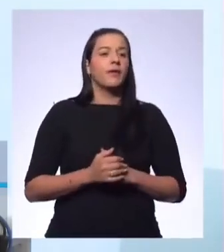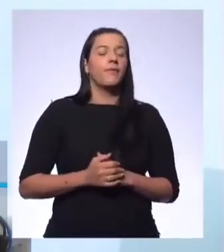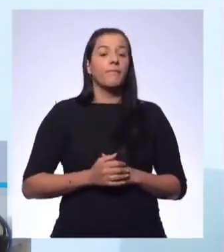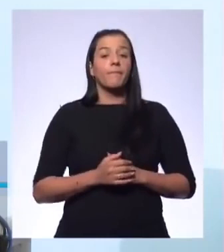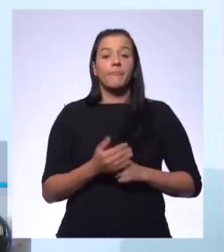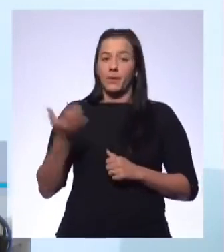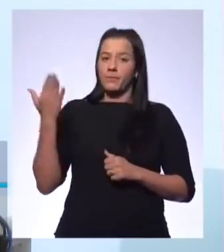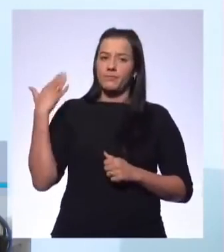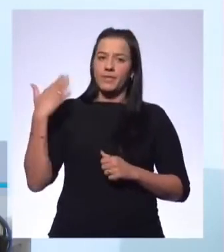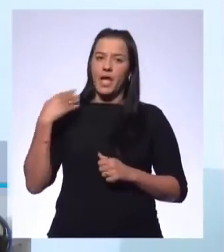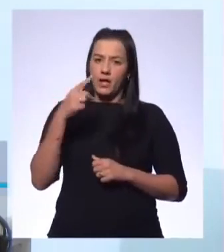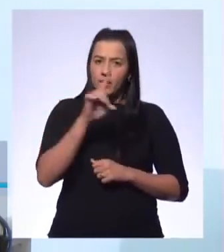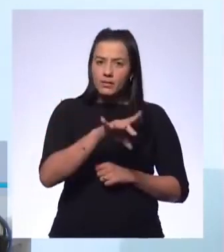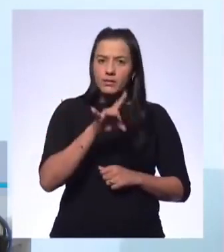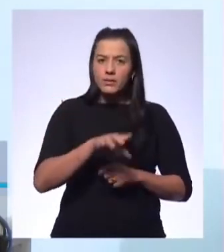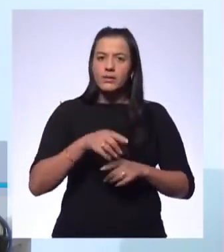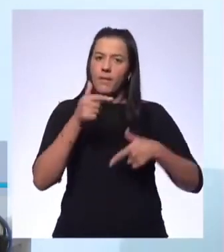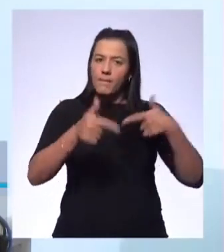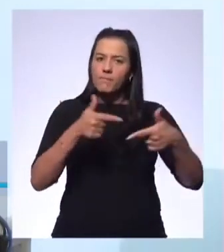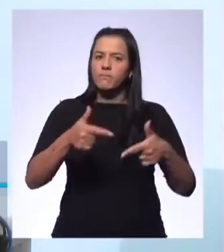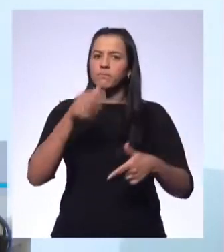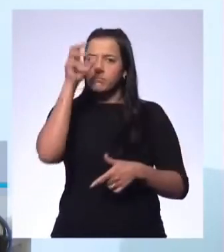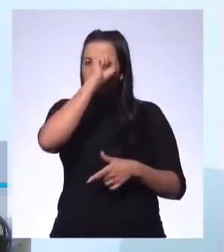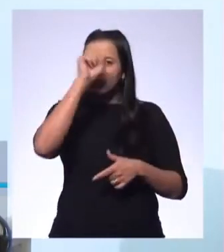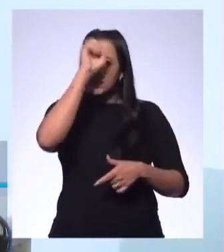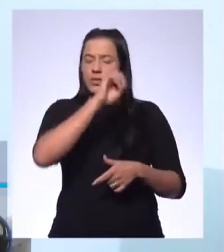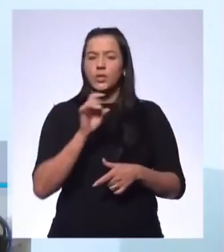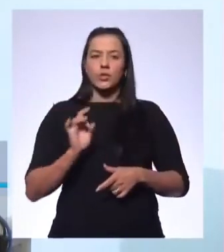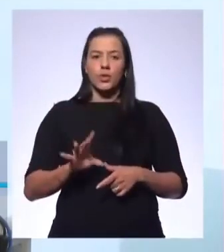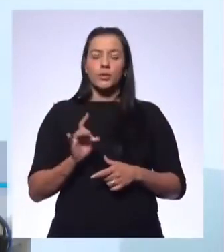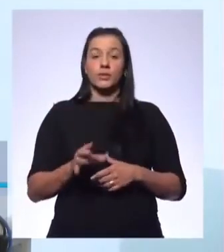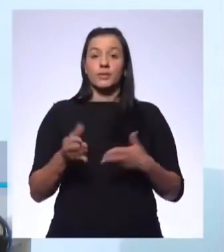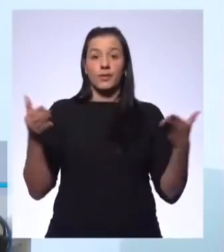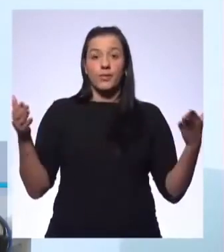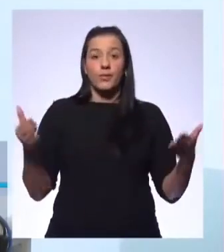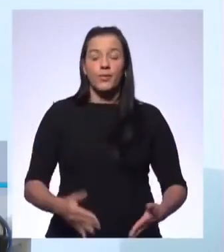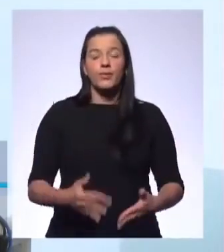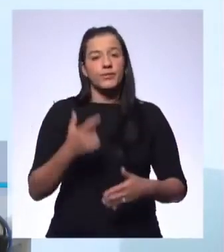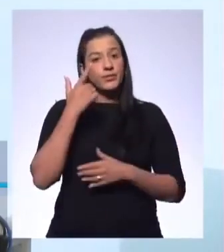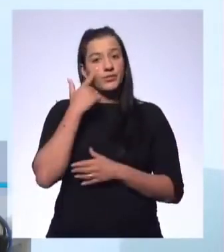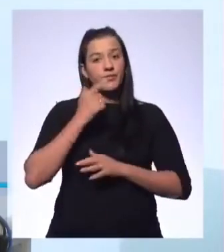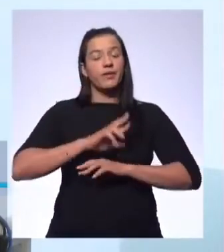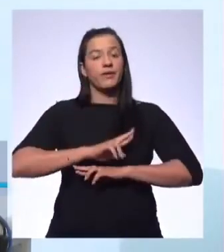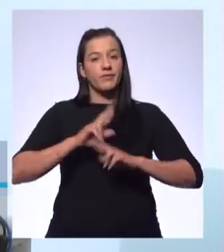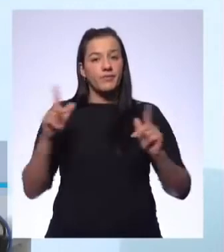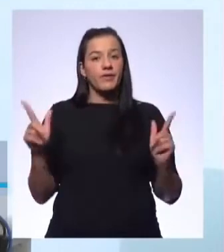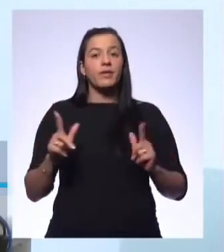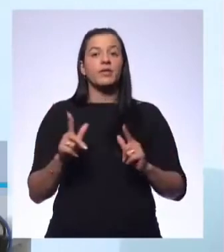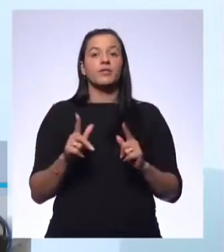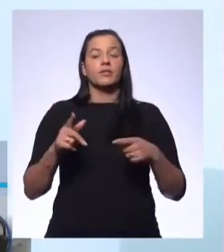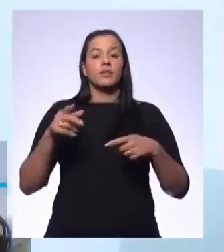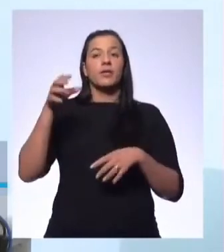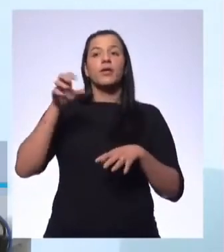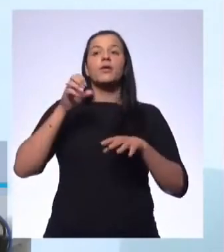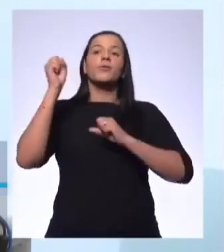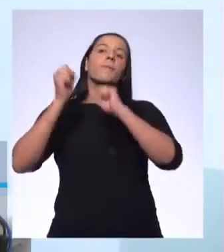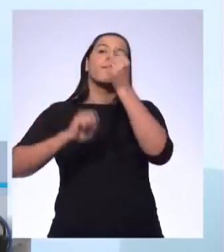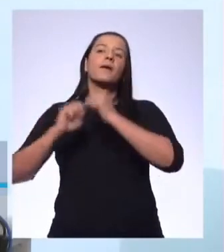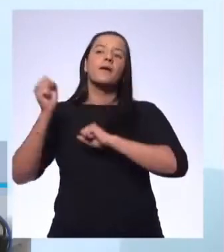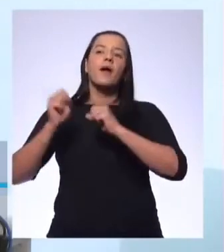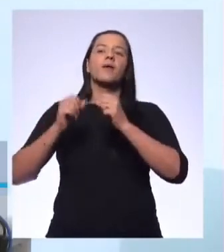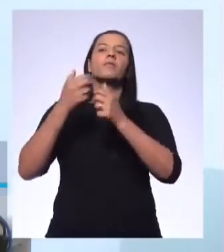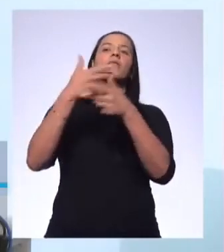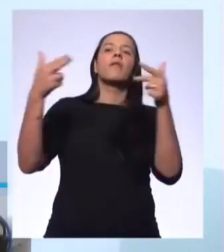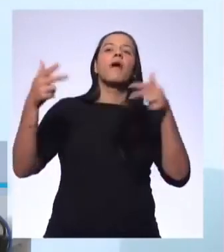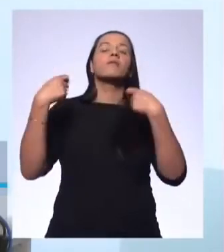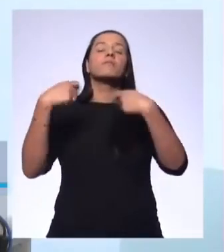treinamento, e ela que aprendesse com a própria máquina. Hoje a gente já vê que é diferente, até porque o mercado tem outras exigências, como o